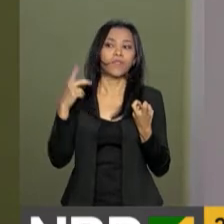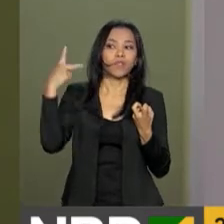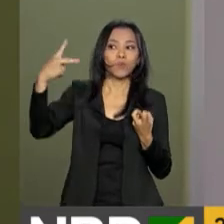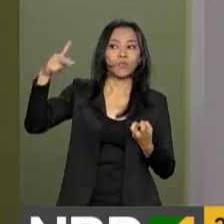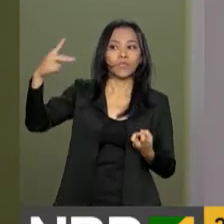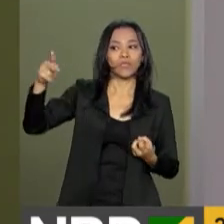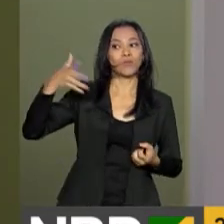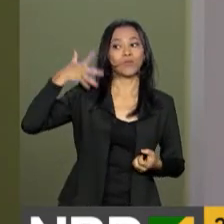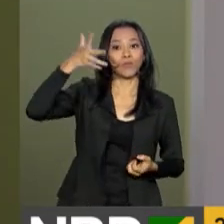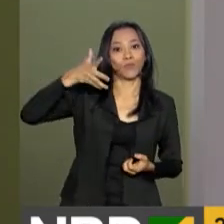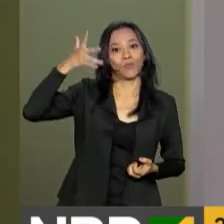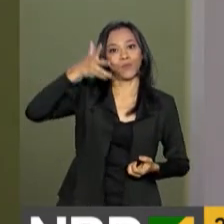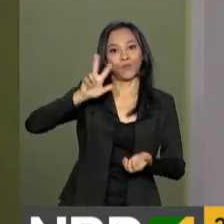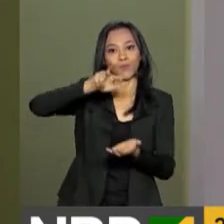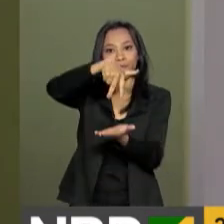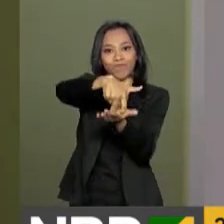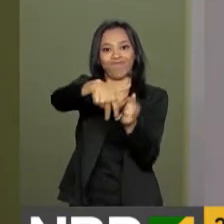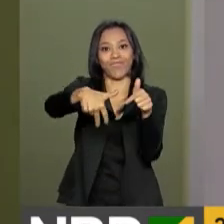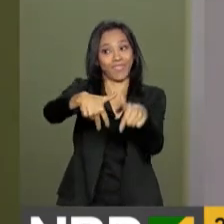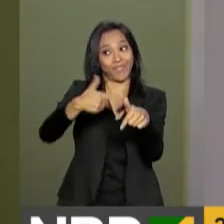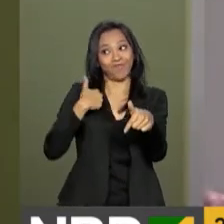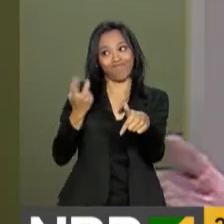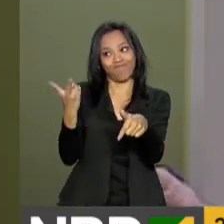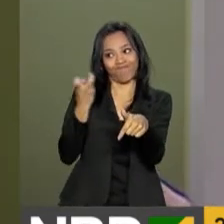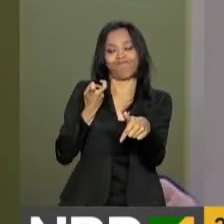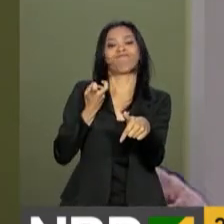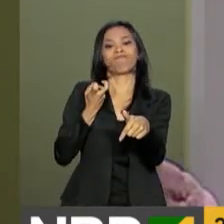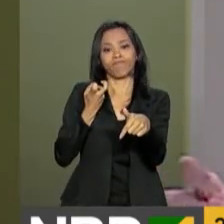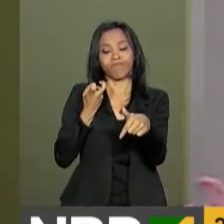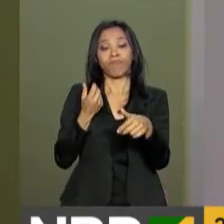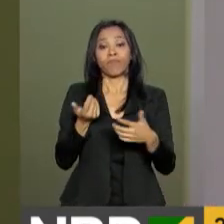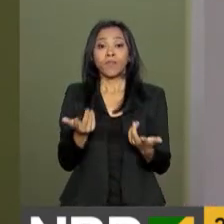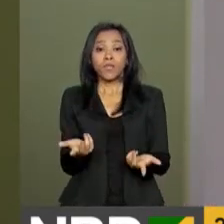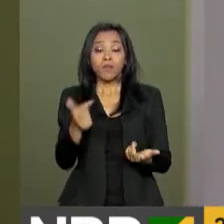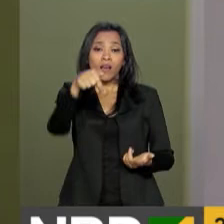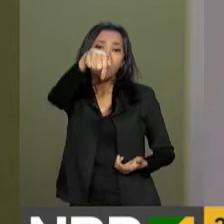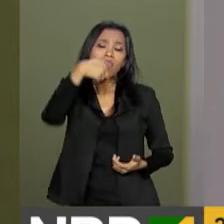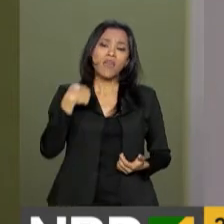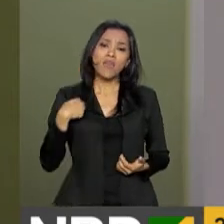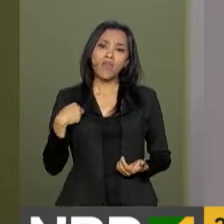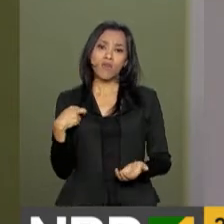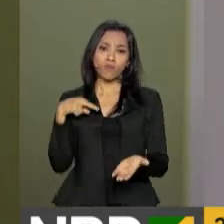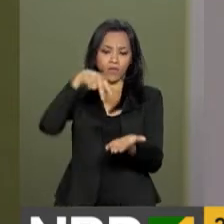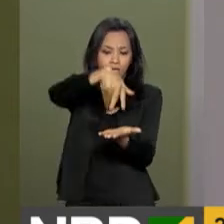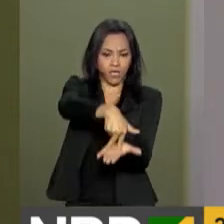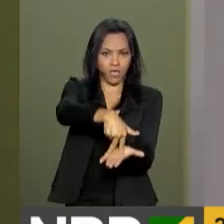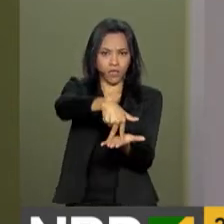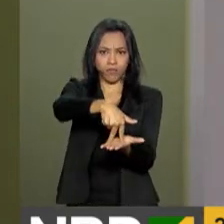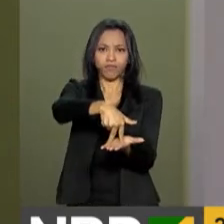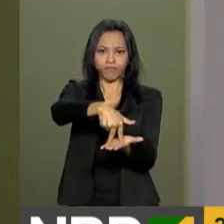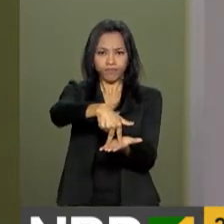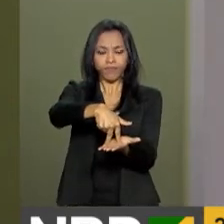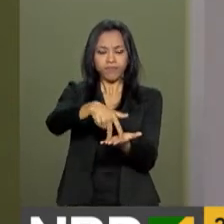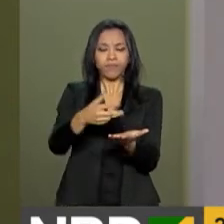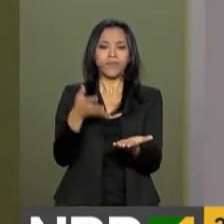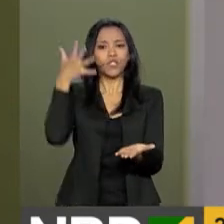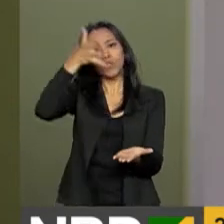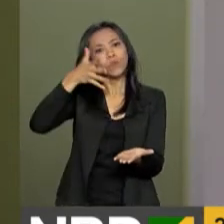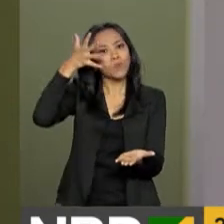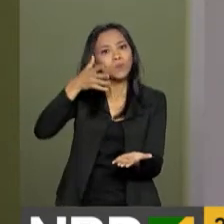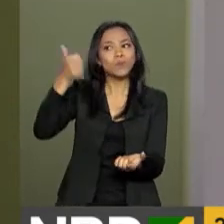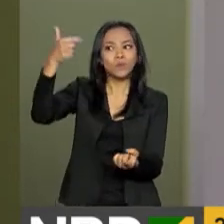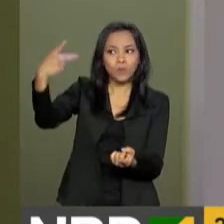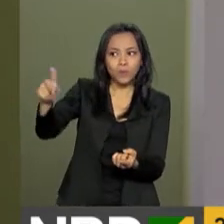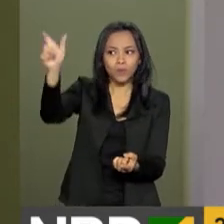senhora embaixadora e aqui é interessante é o lado do discurso da embaixadora quintela